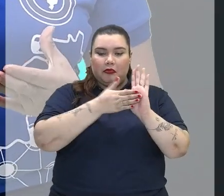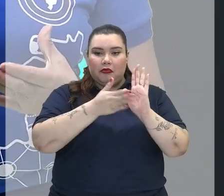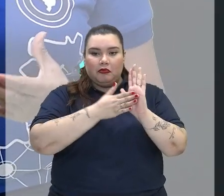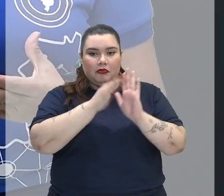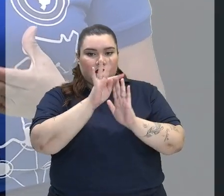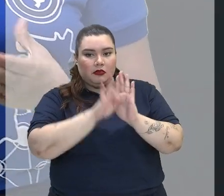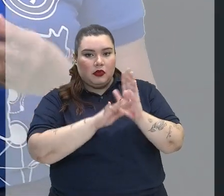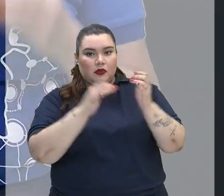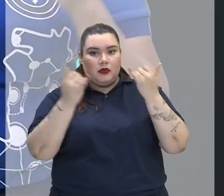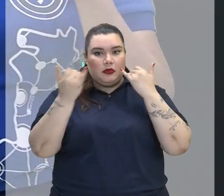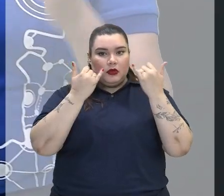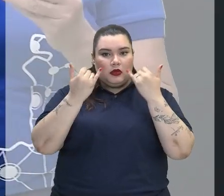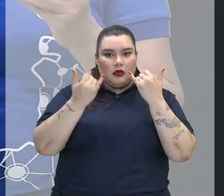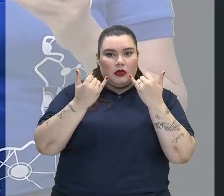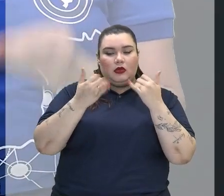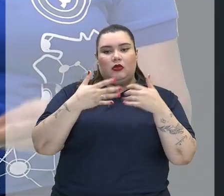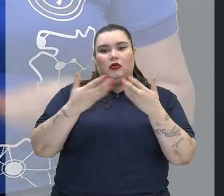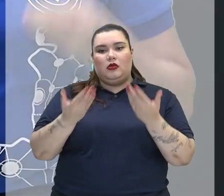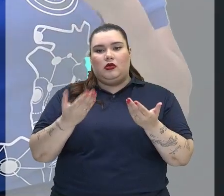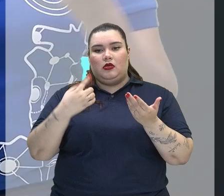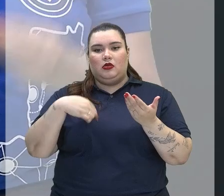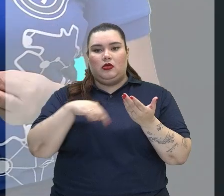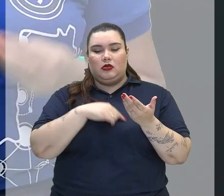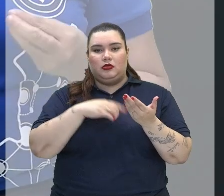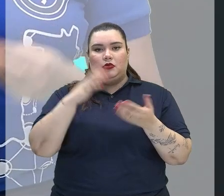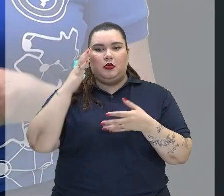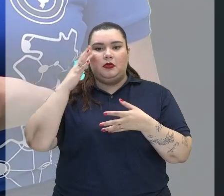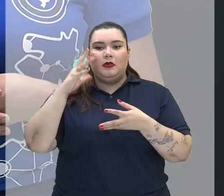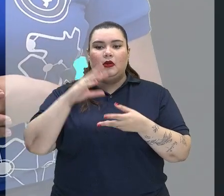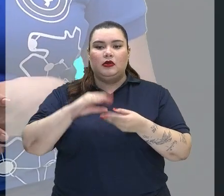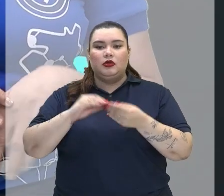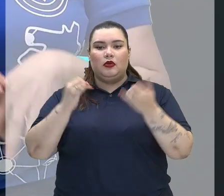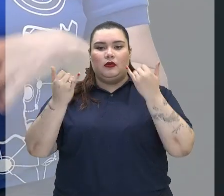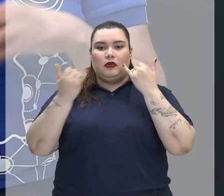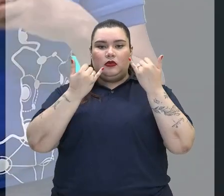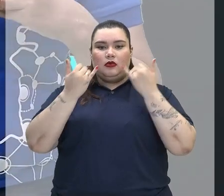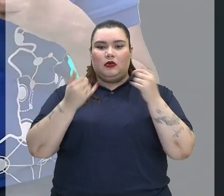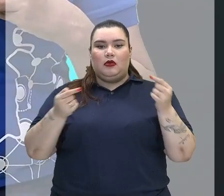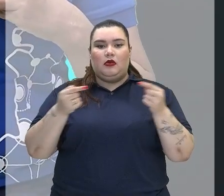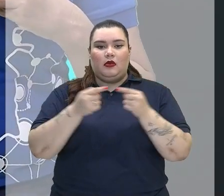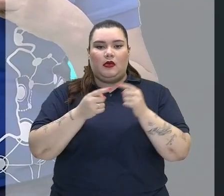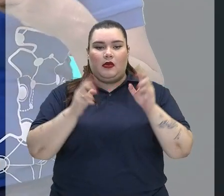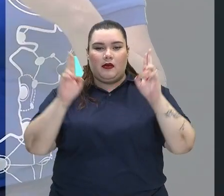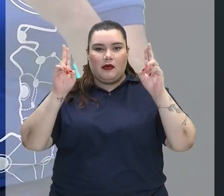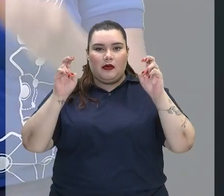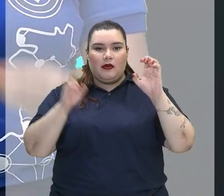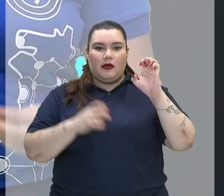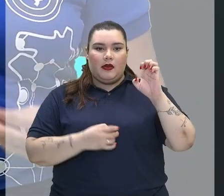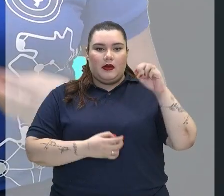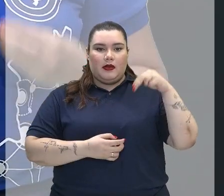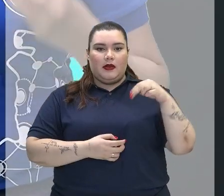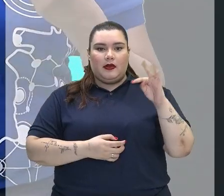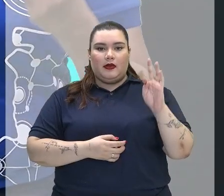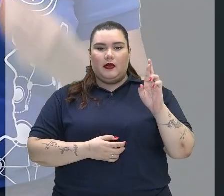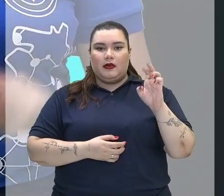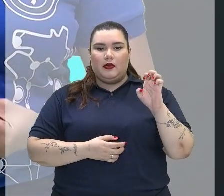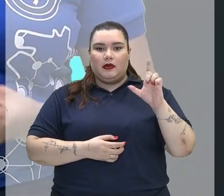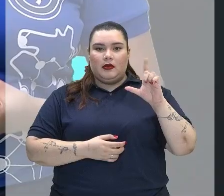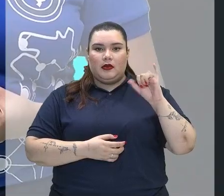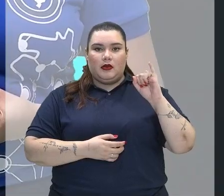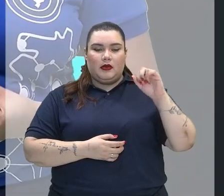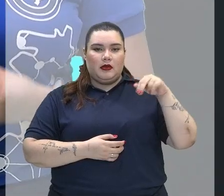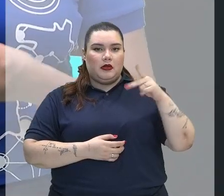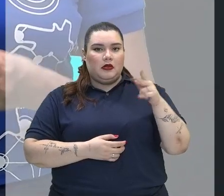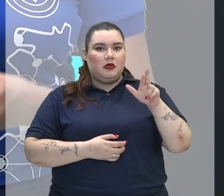as informações, a gente diz que as informações estão nas entrelinhas, porque você precisa se